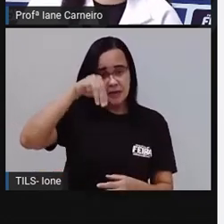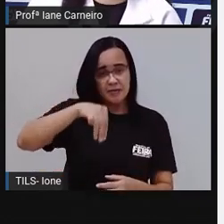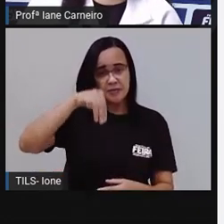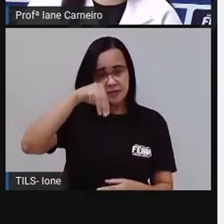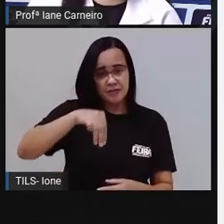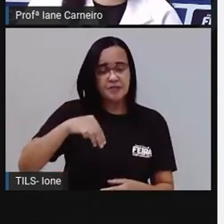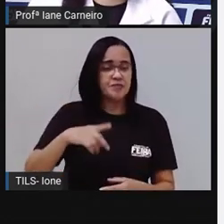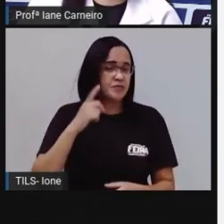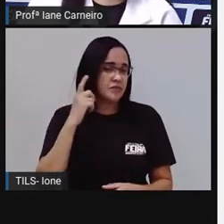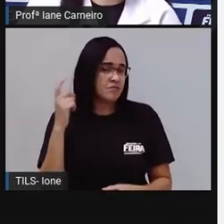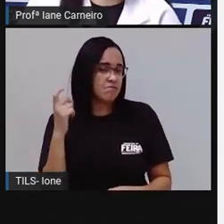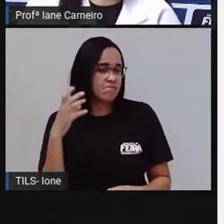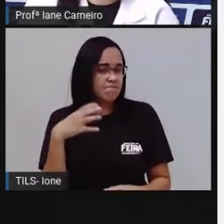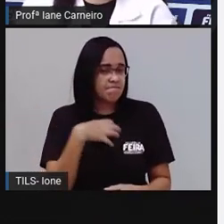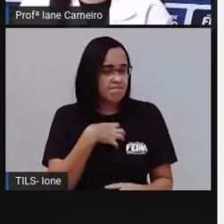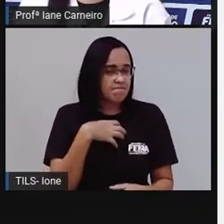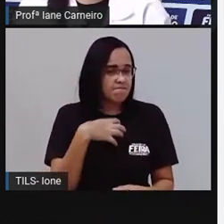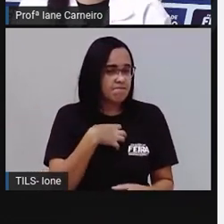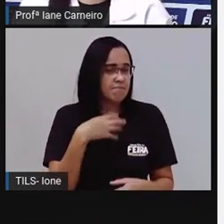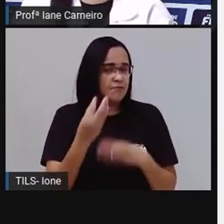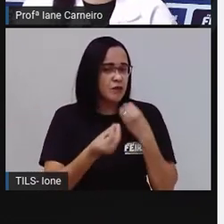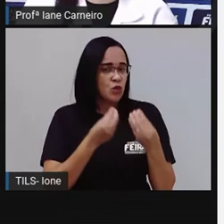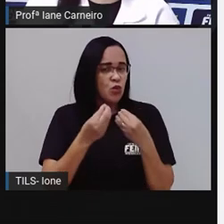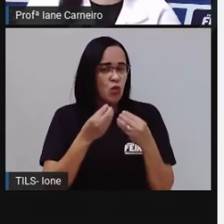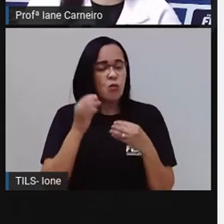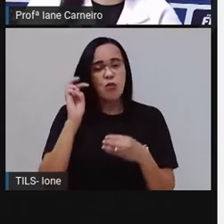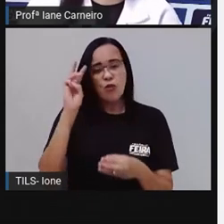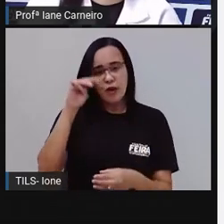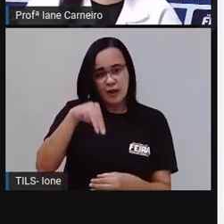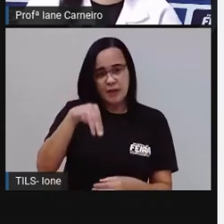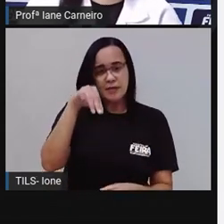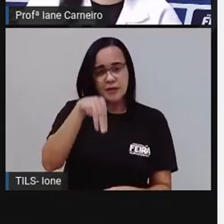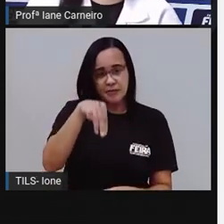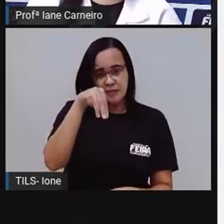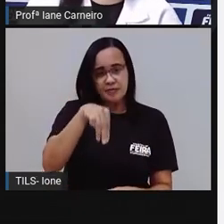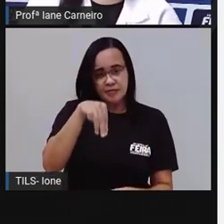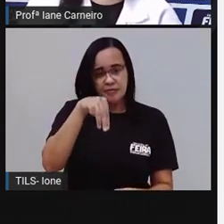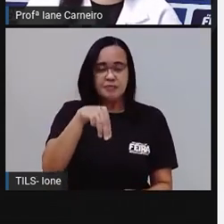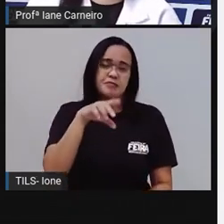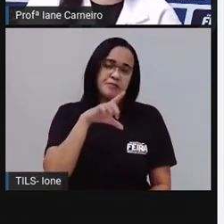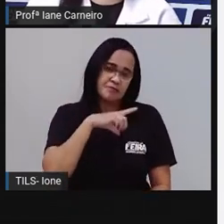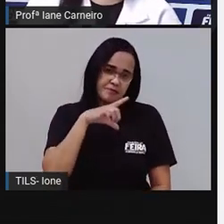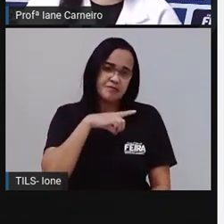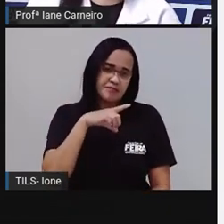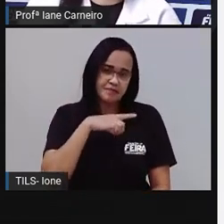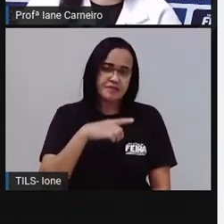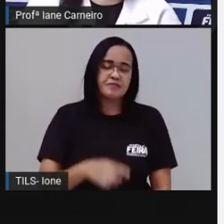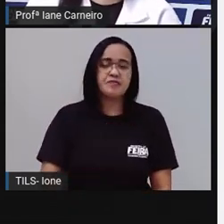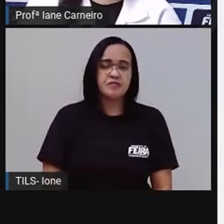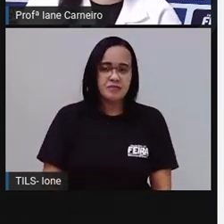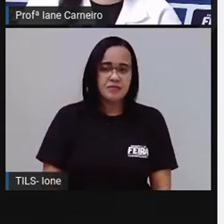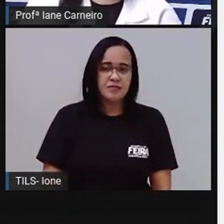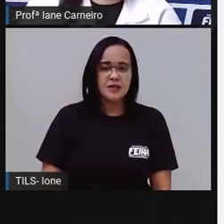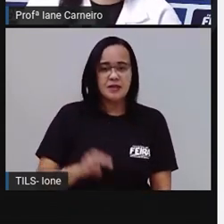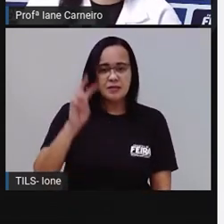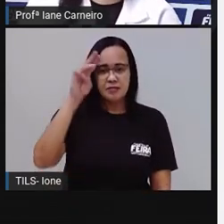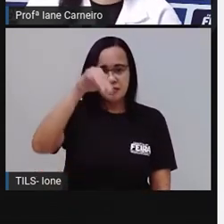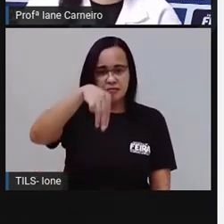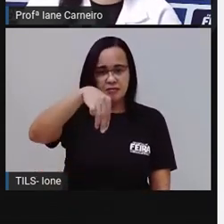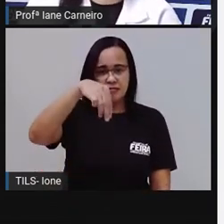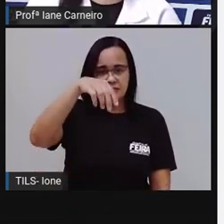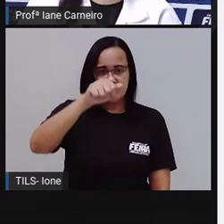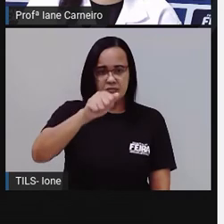né? E o som que ela produz é o me, né? Então, ó, como vamos ler como é que fica aqui o meio A, ó,